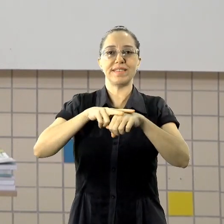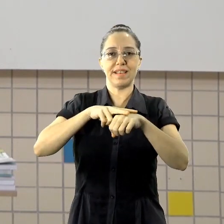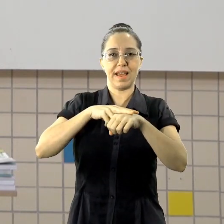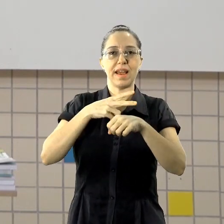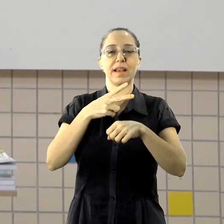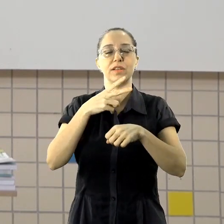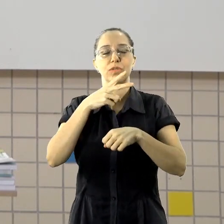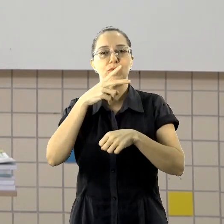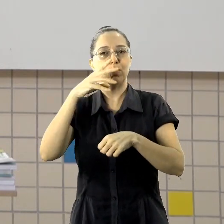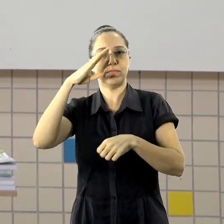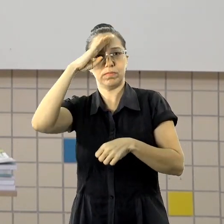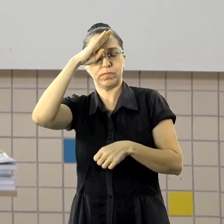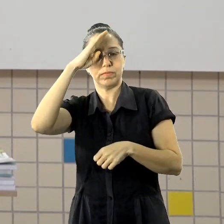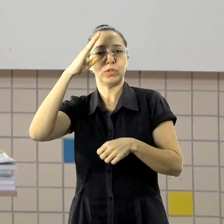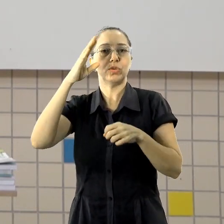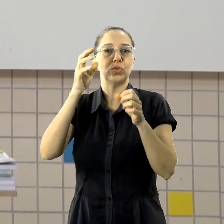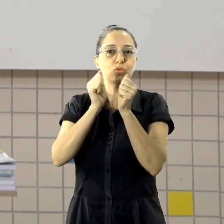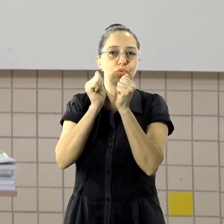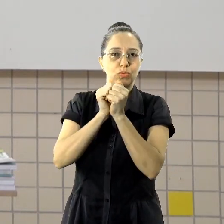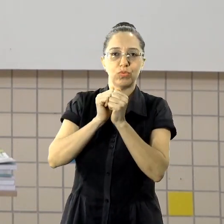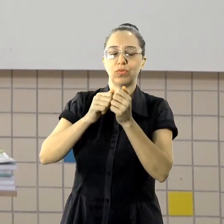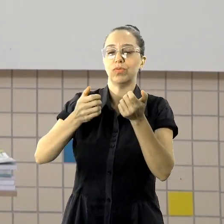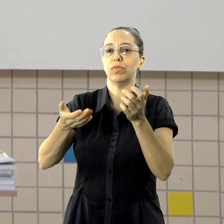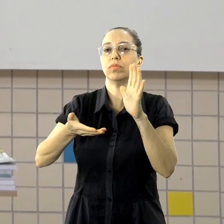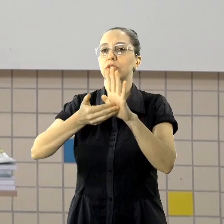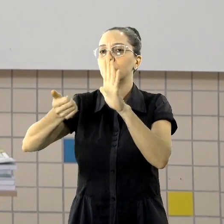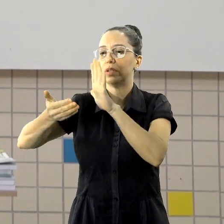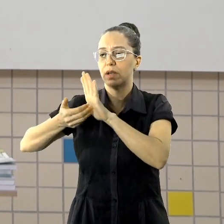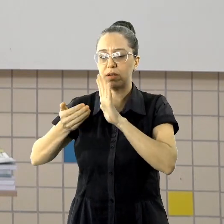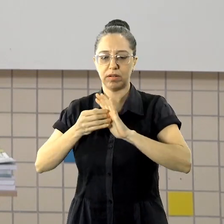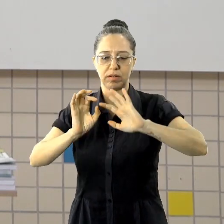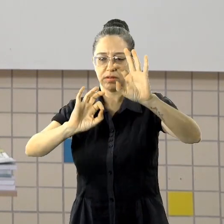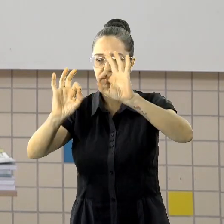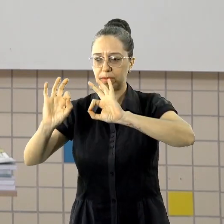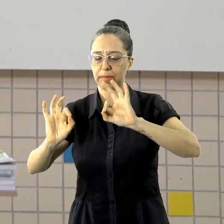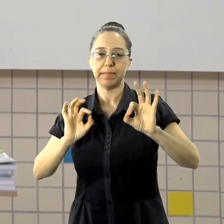do governo, retirou a grande maioria dos soldados,